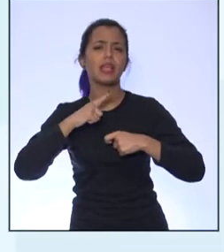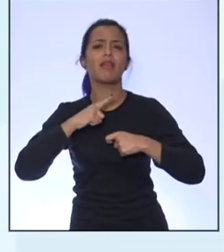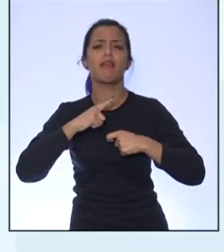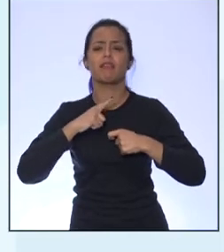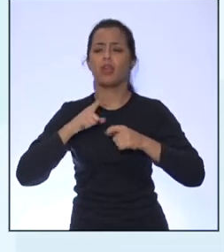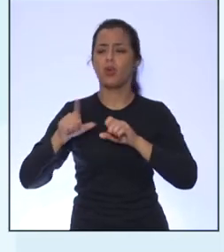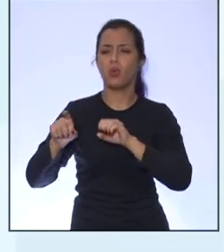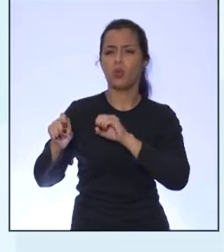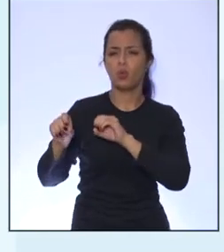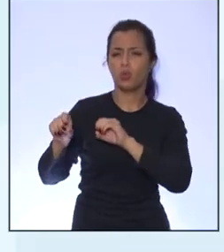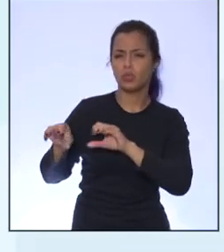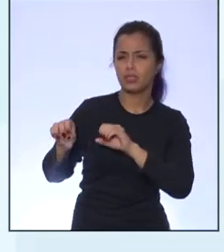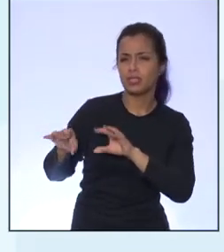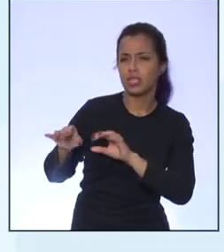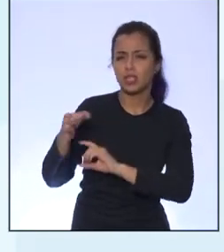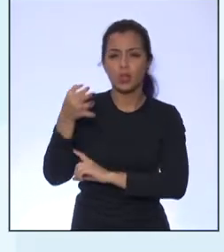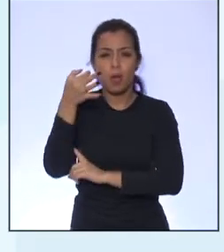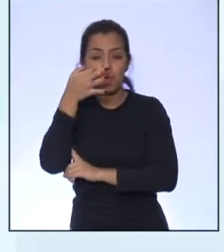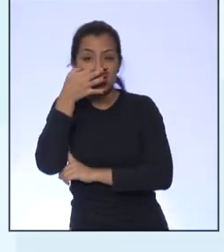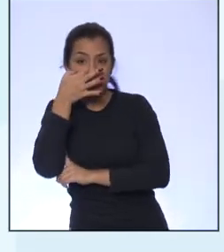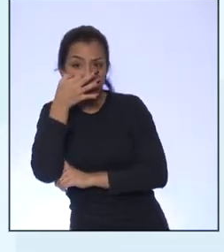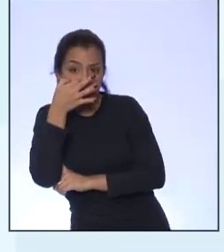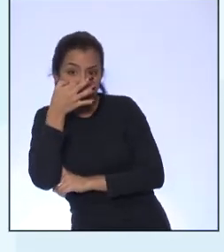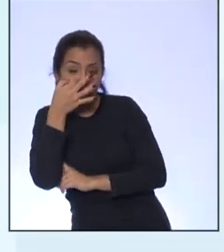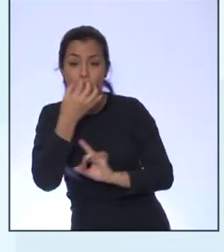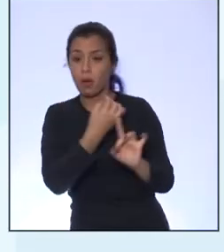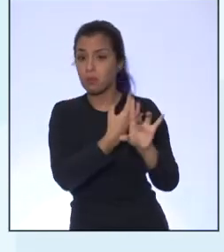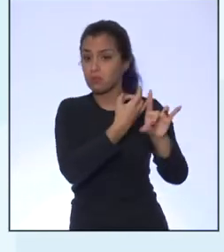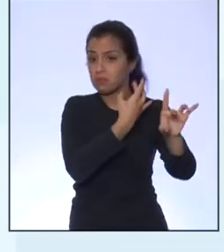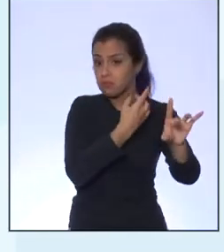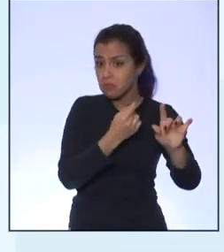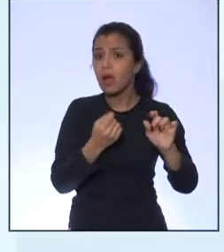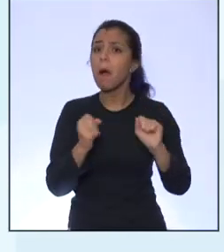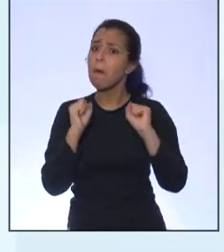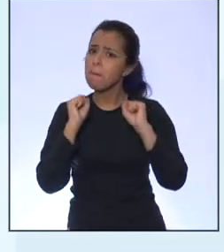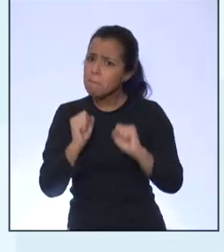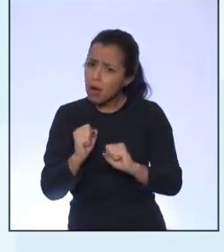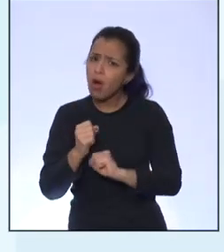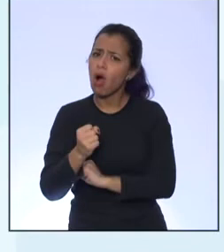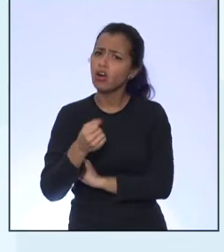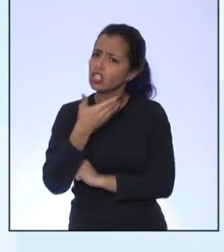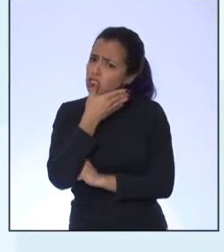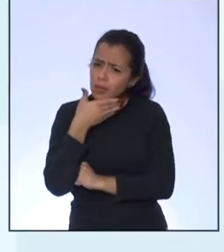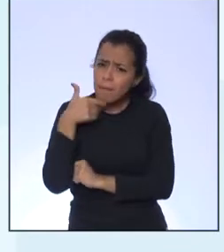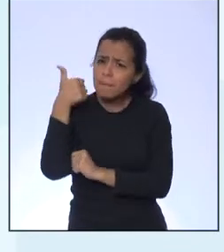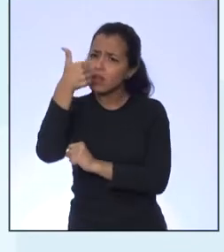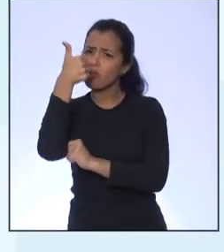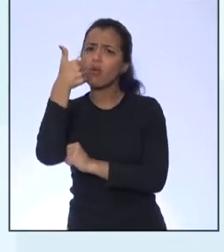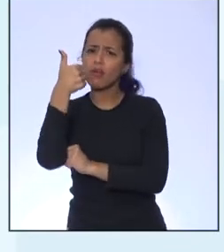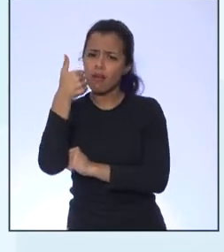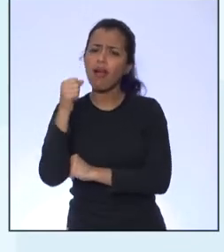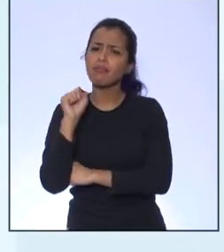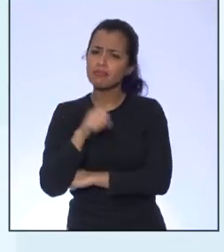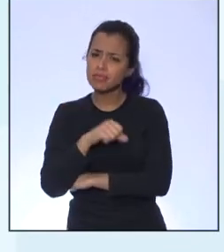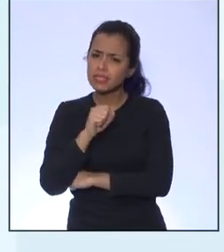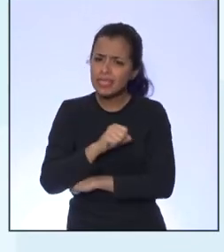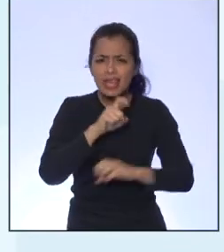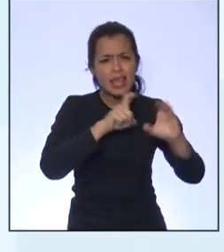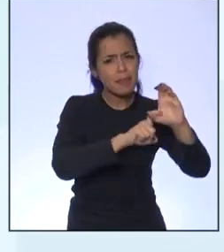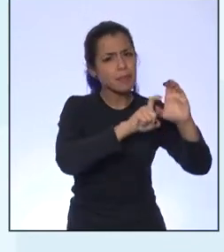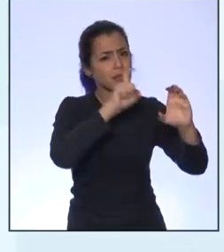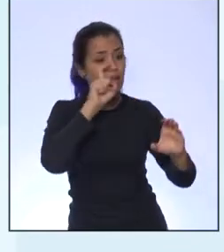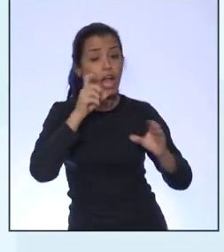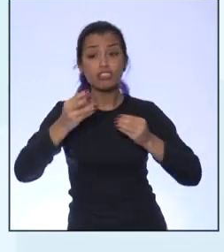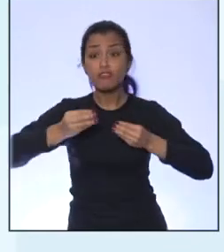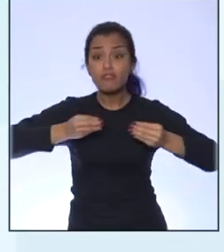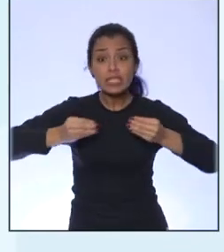de forma híbrida com presencial, isso pode trazer ganhos absolutamente importantes, não é, para a